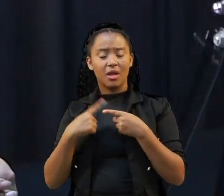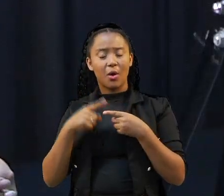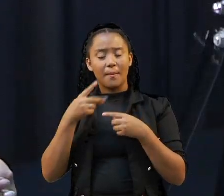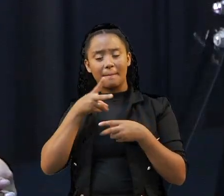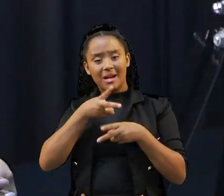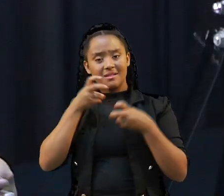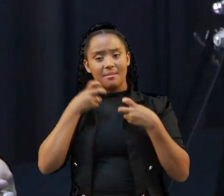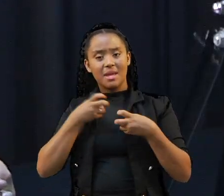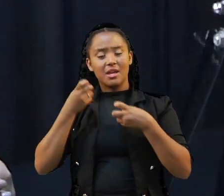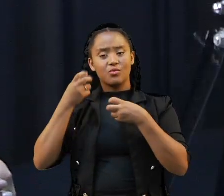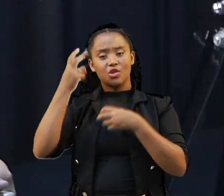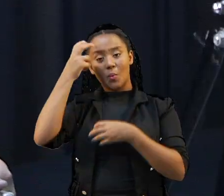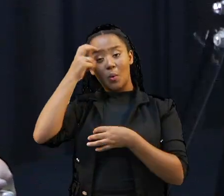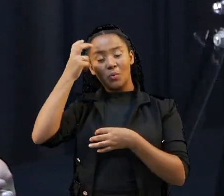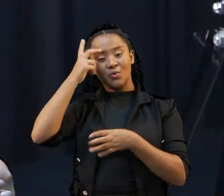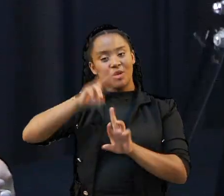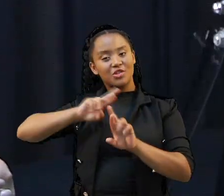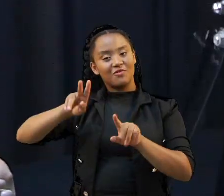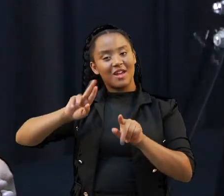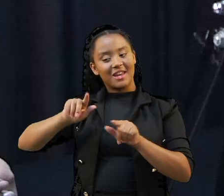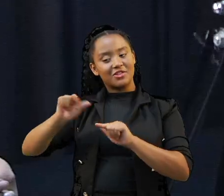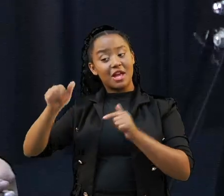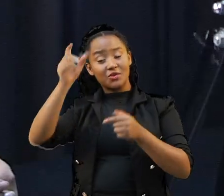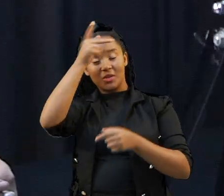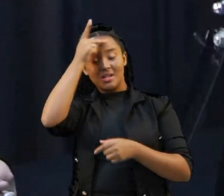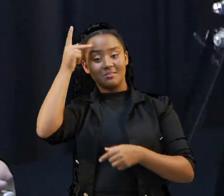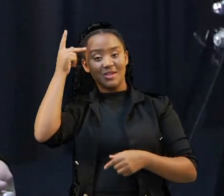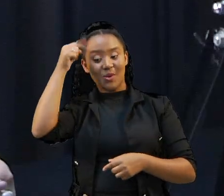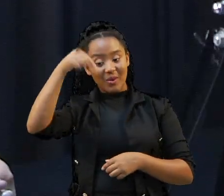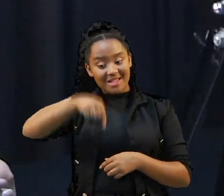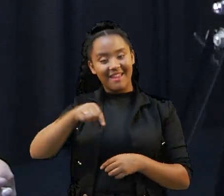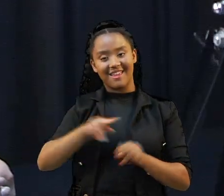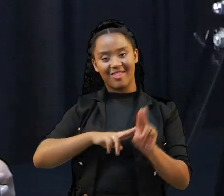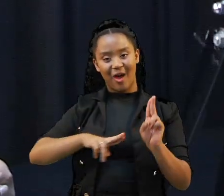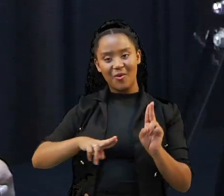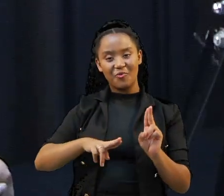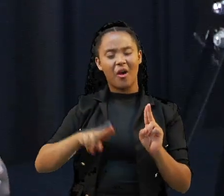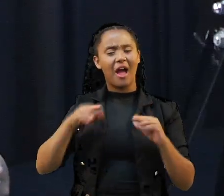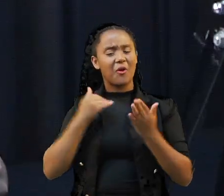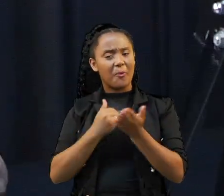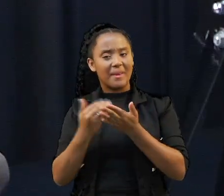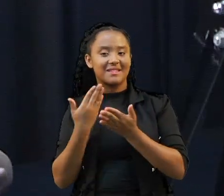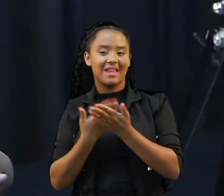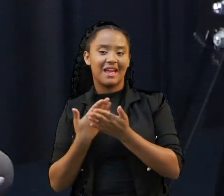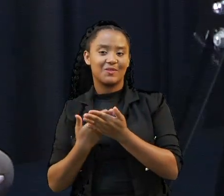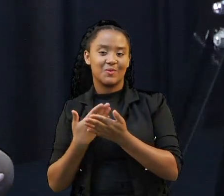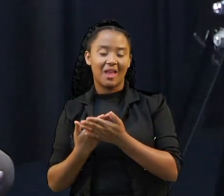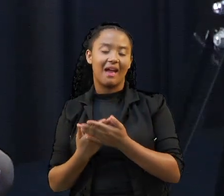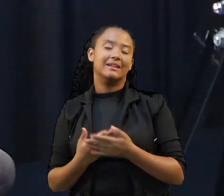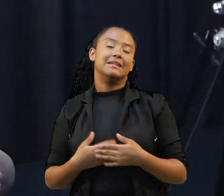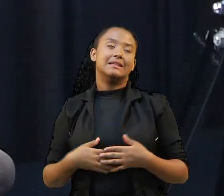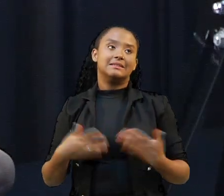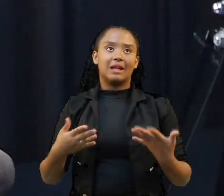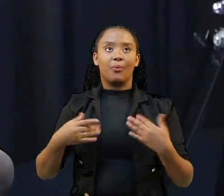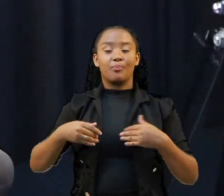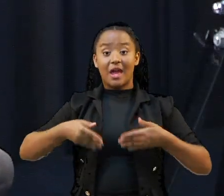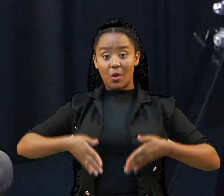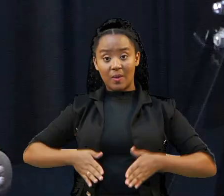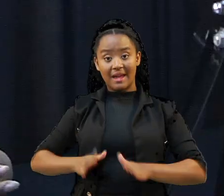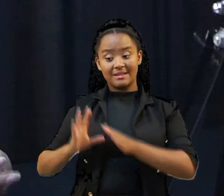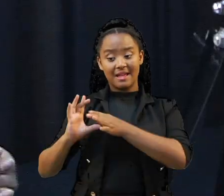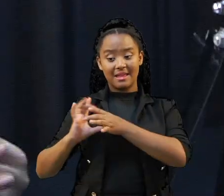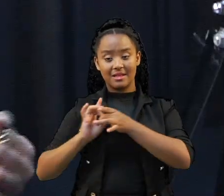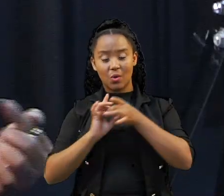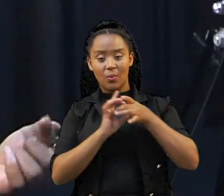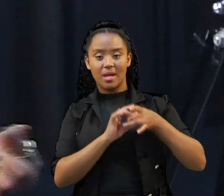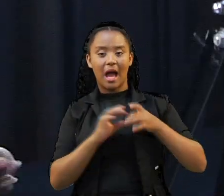responder. E aí, a gente nasce nesse contexto. Eu digo que a gente teve que,